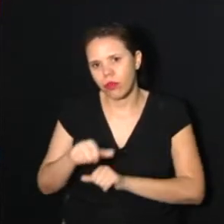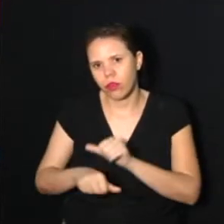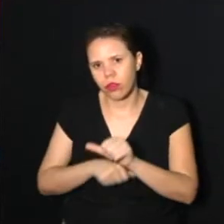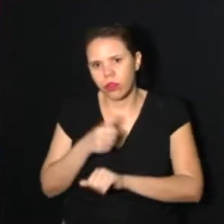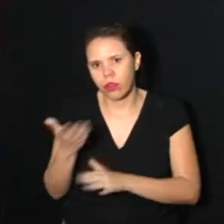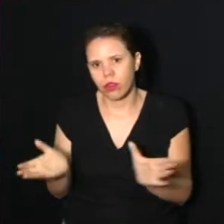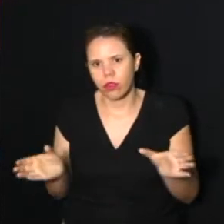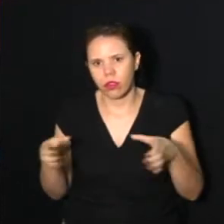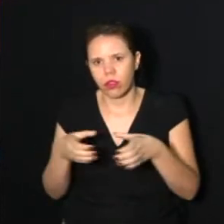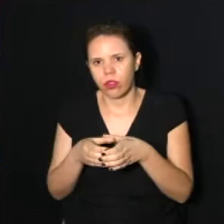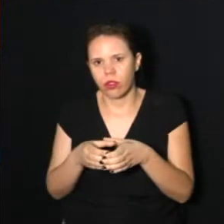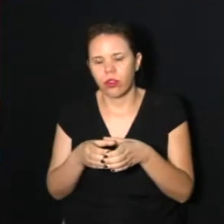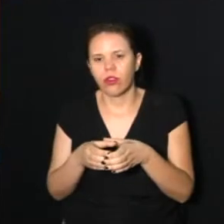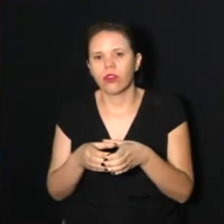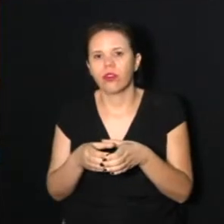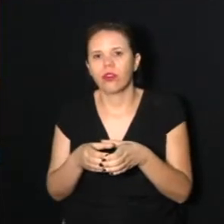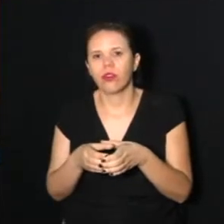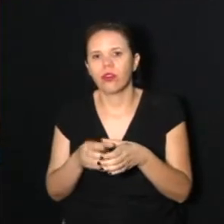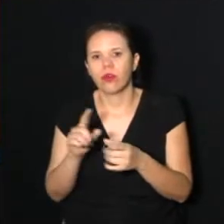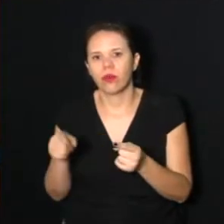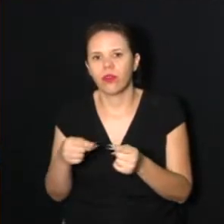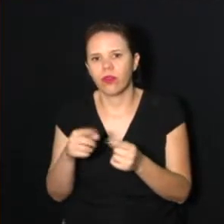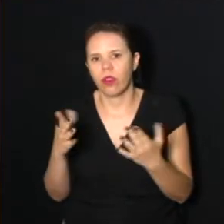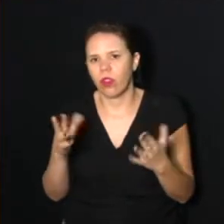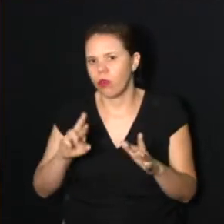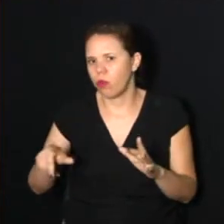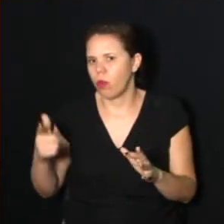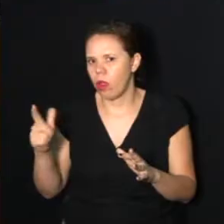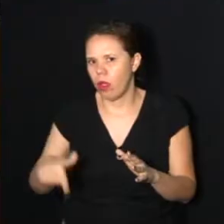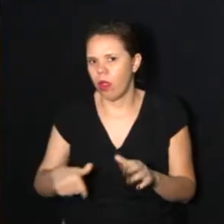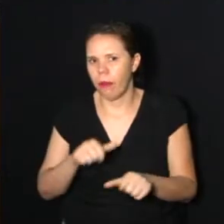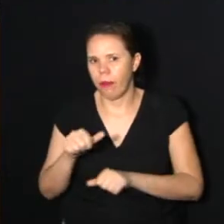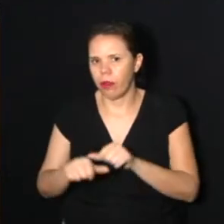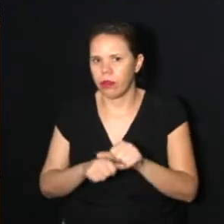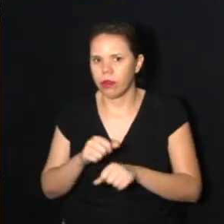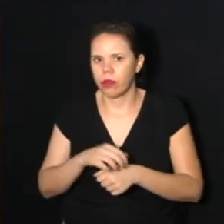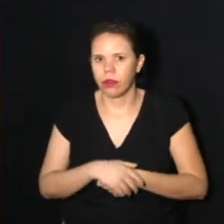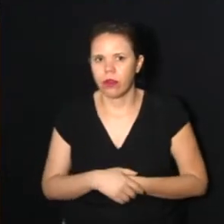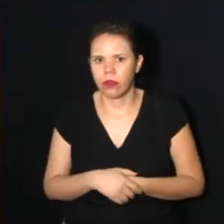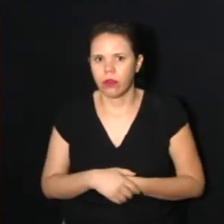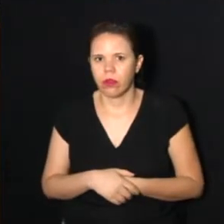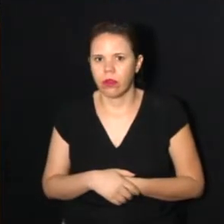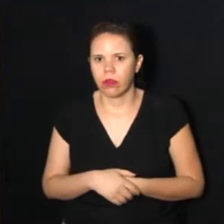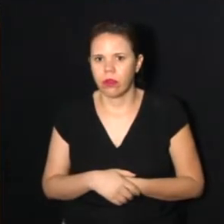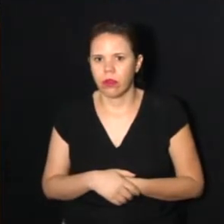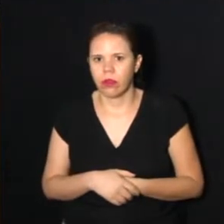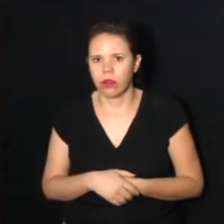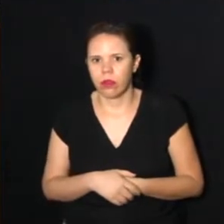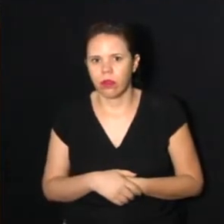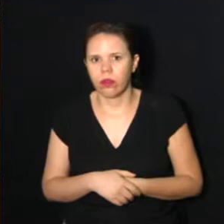comissão. Então, não, senhor presidente, já não é mais essa agora que mudou, inclusive, a então, desculpa.